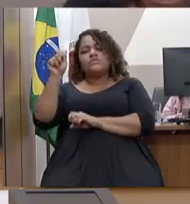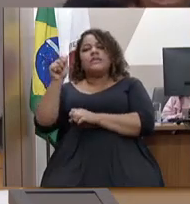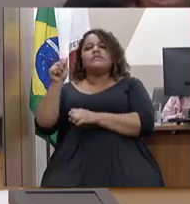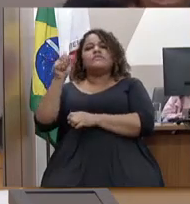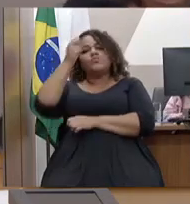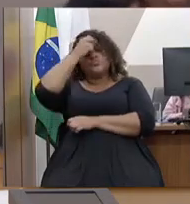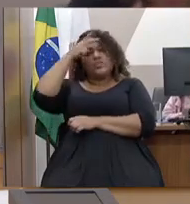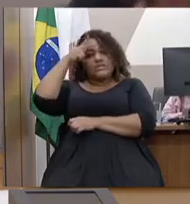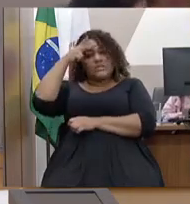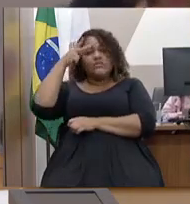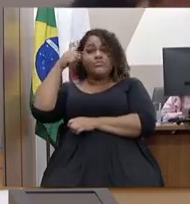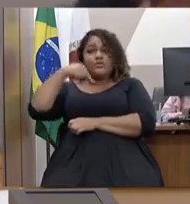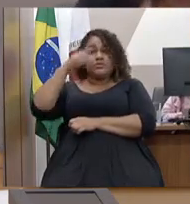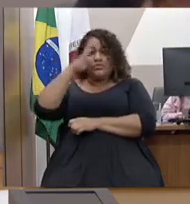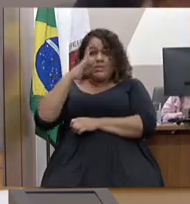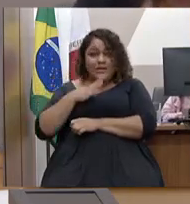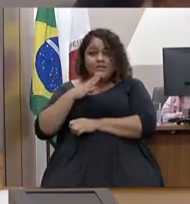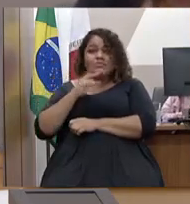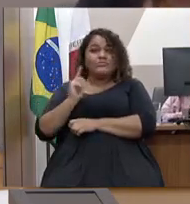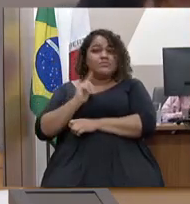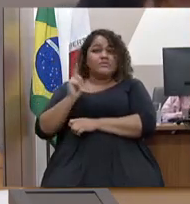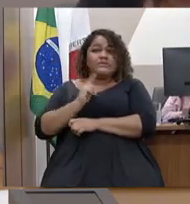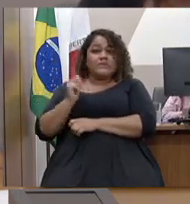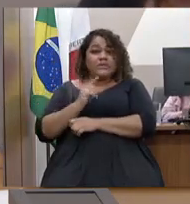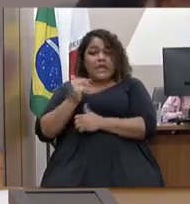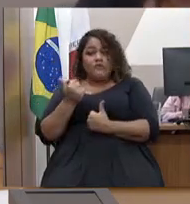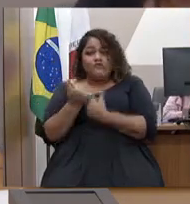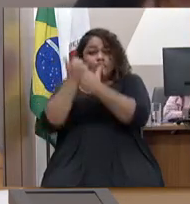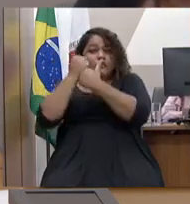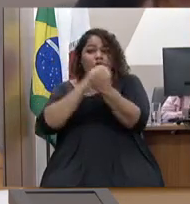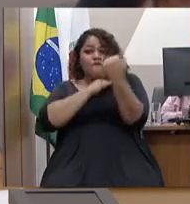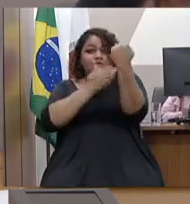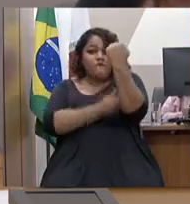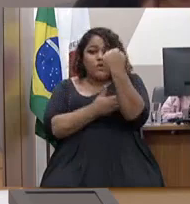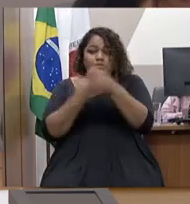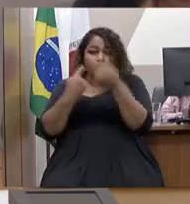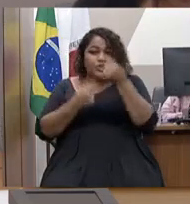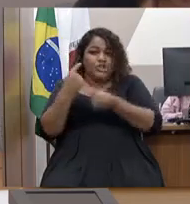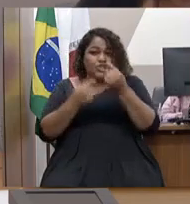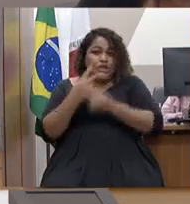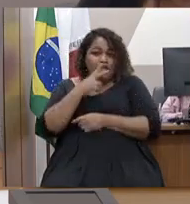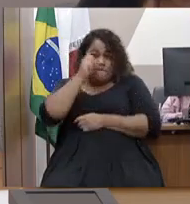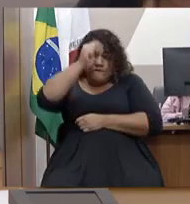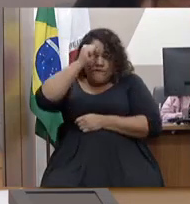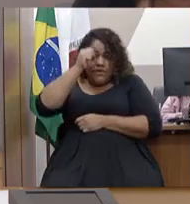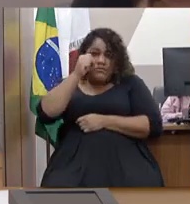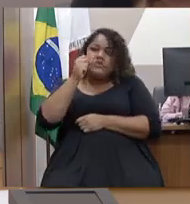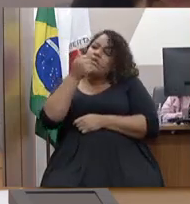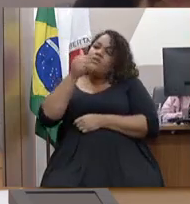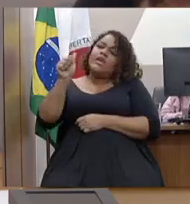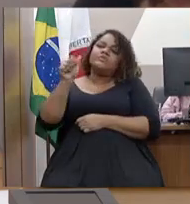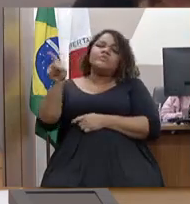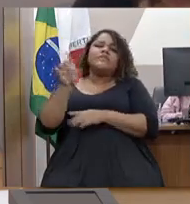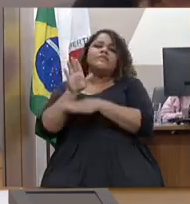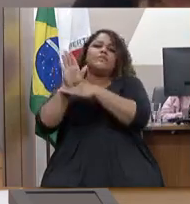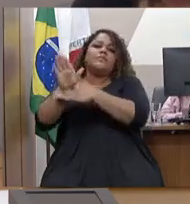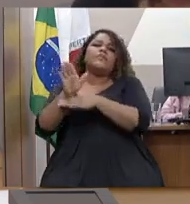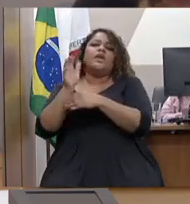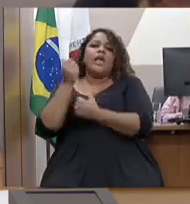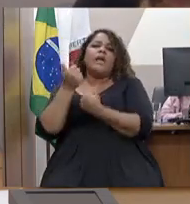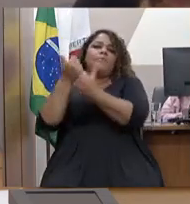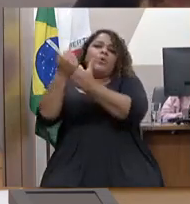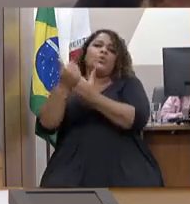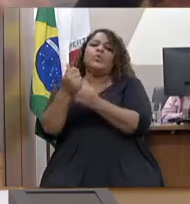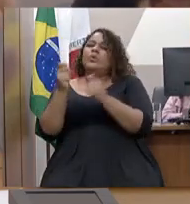associação fortíssima tem um Lobby Fortíssimo tá conseguiu que essa Associação ficasse do lado deles dizendo que não